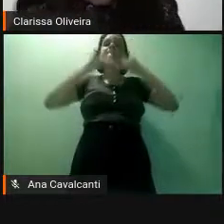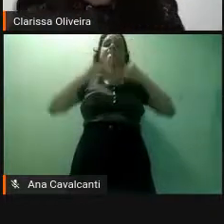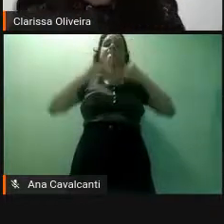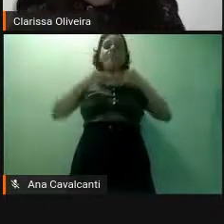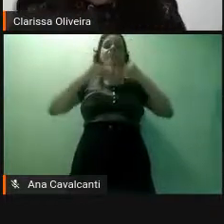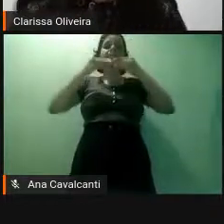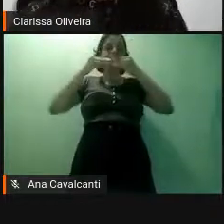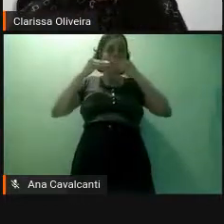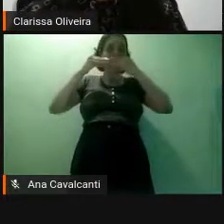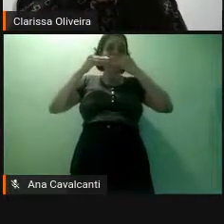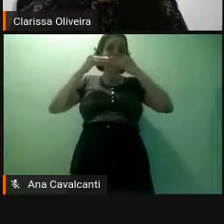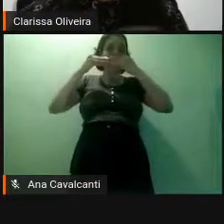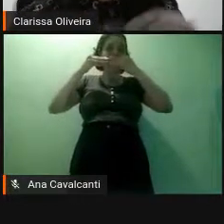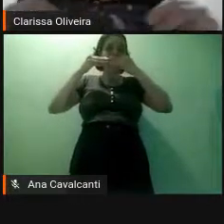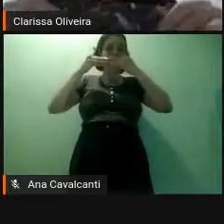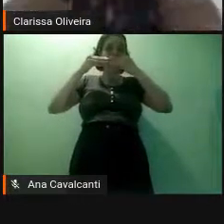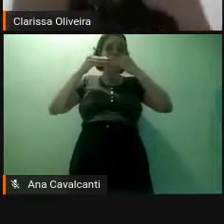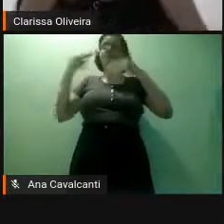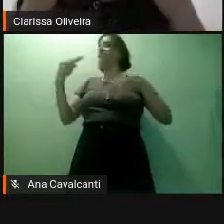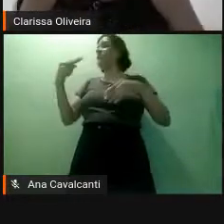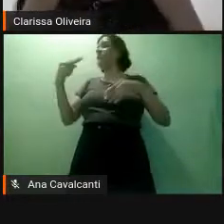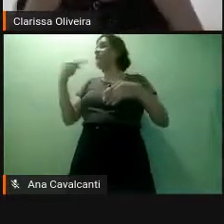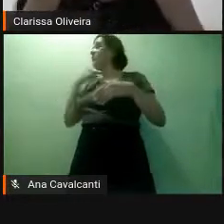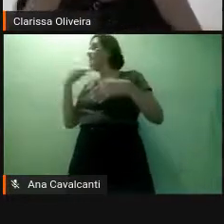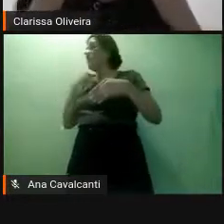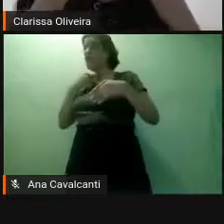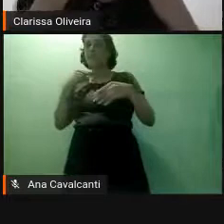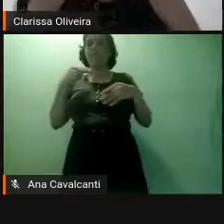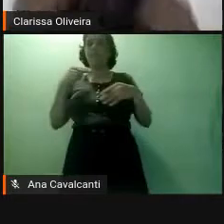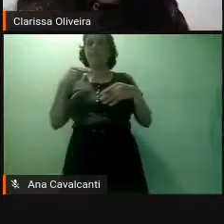exposto o nariz. Se eu coloco uma máscara só para